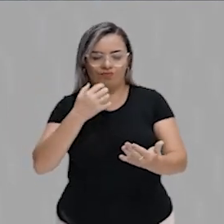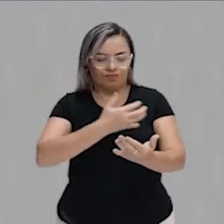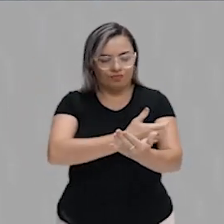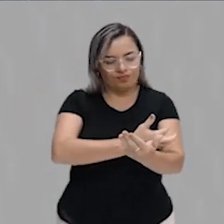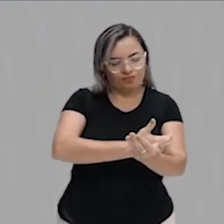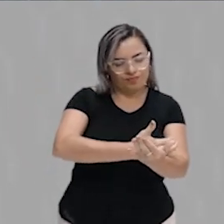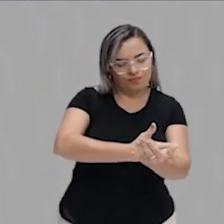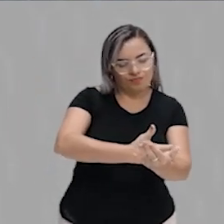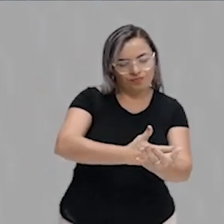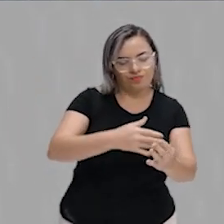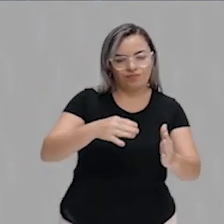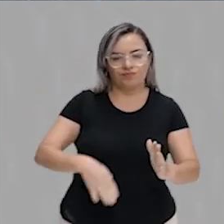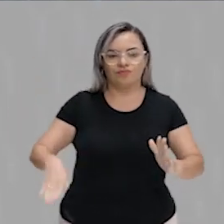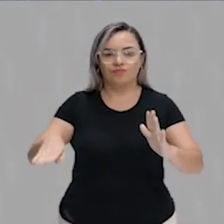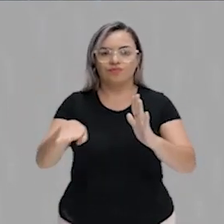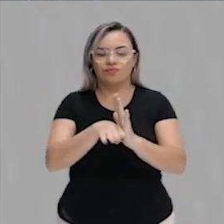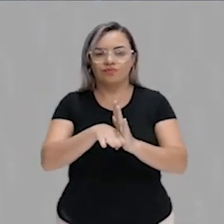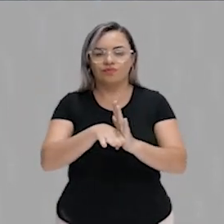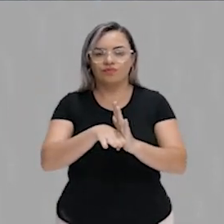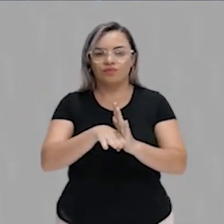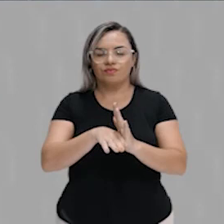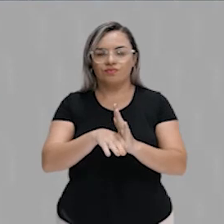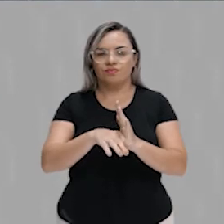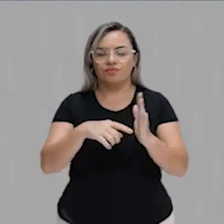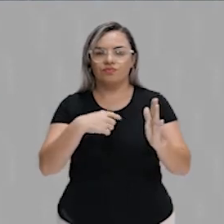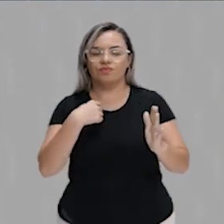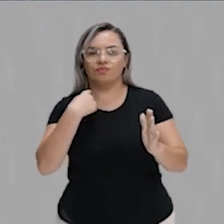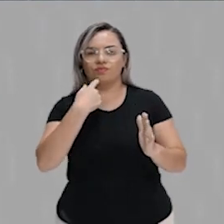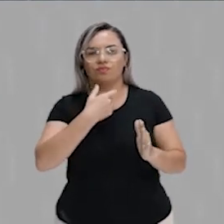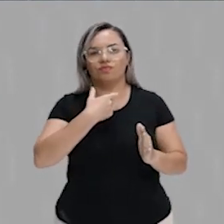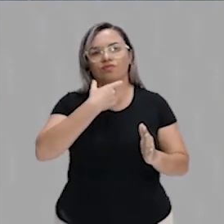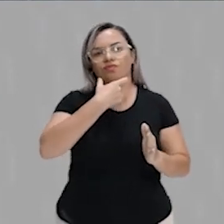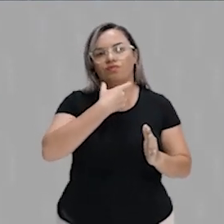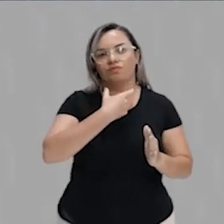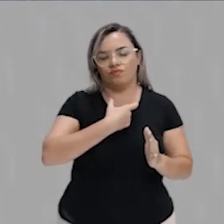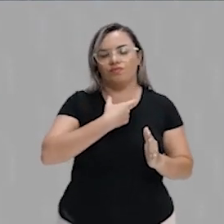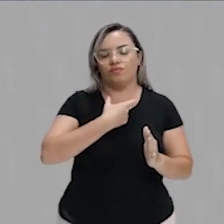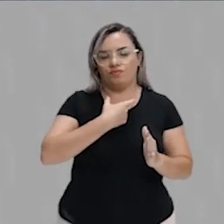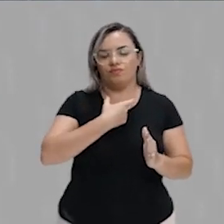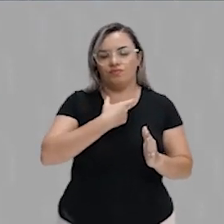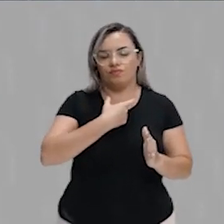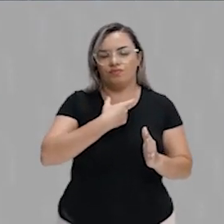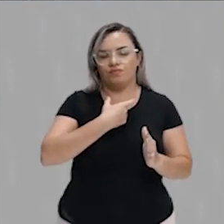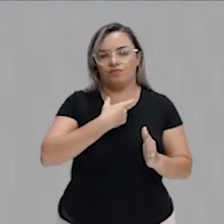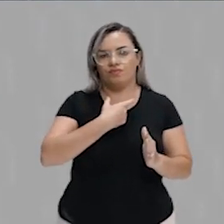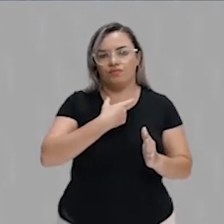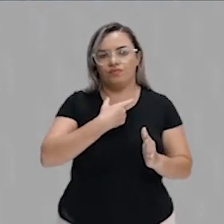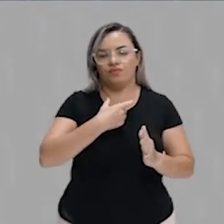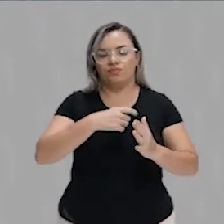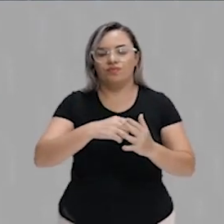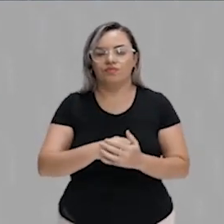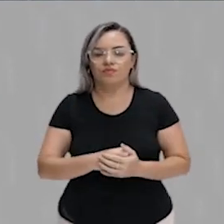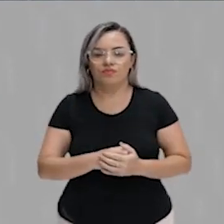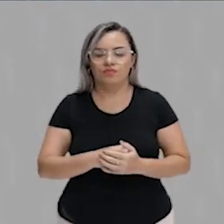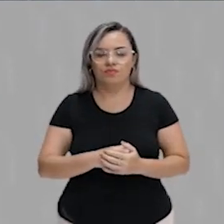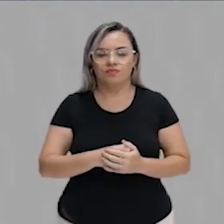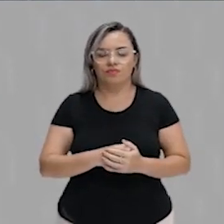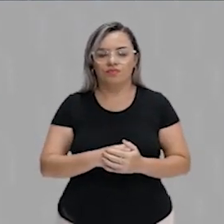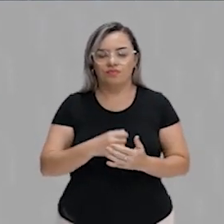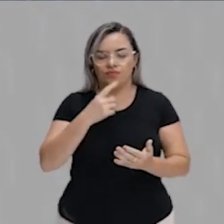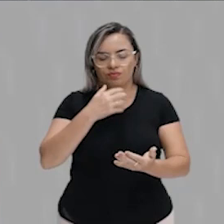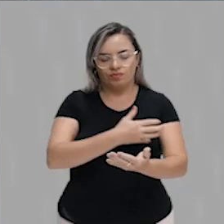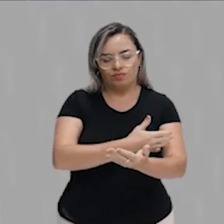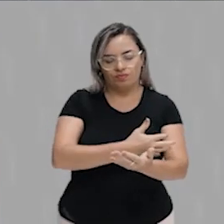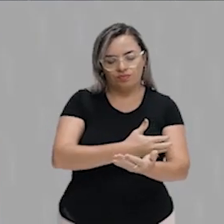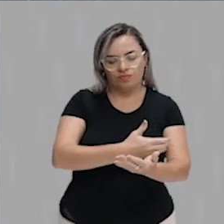nossa tireoide. E aí ela vai comandar a tireoide. Ou seja, é produzida numa região e vai